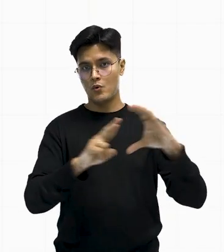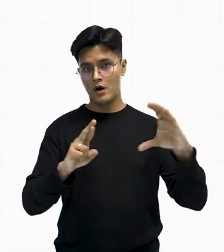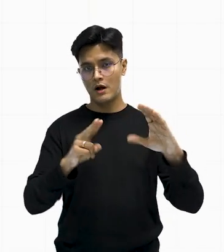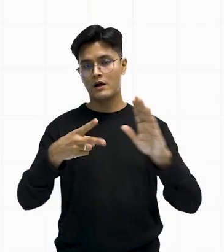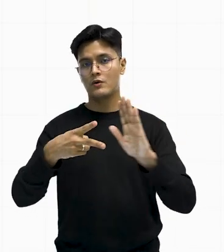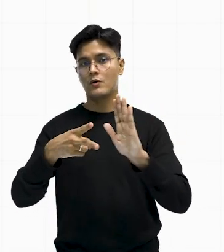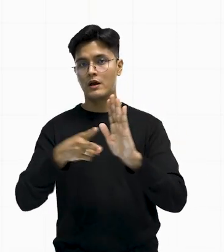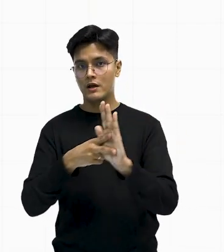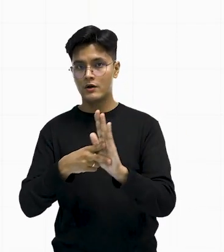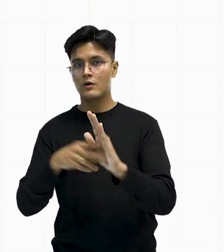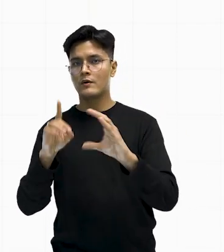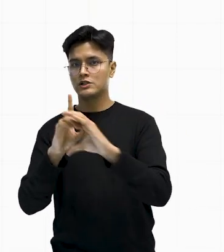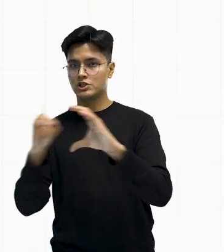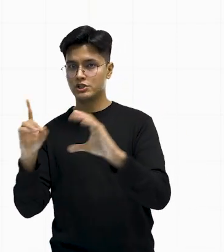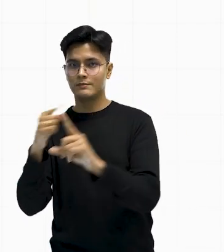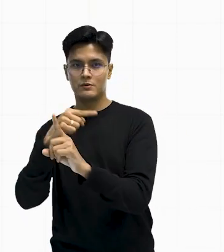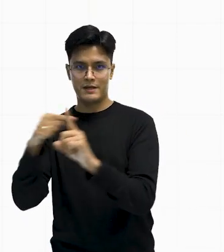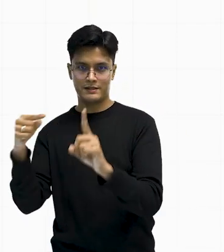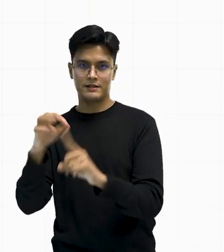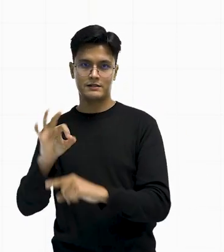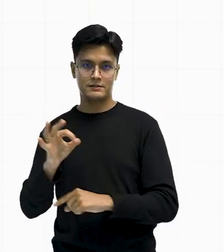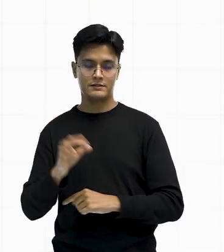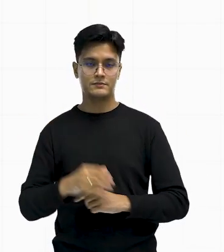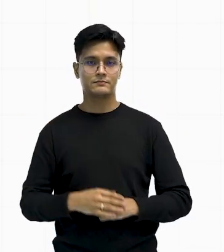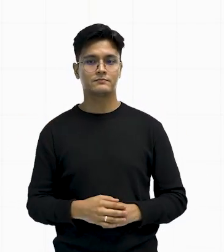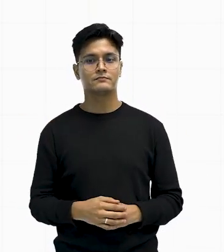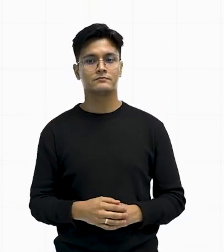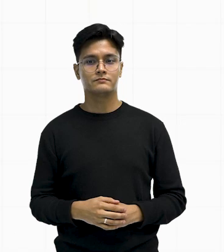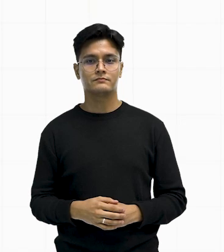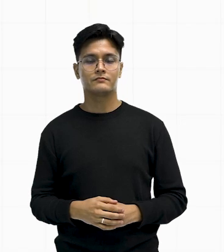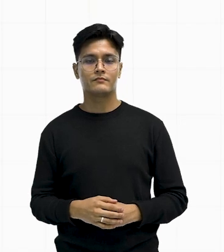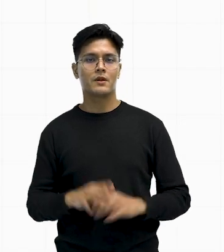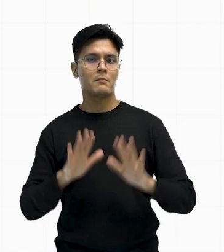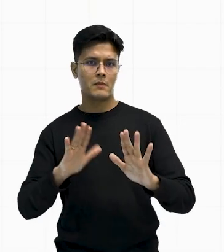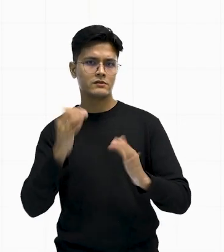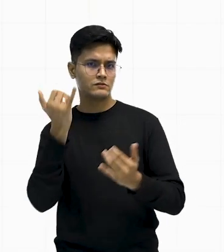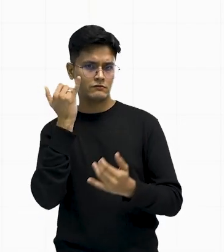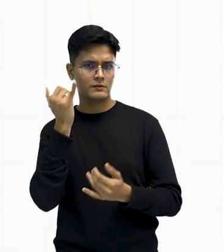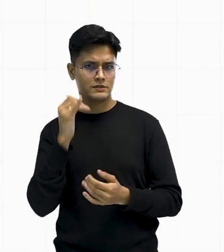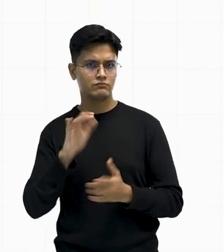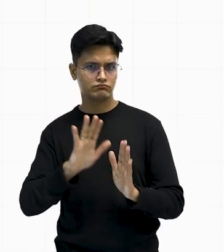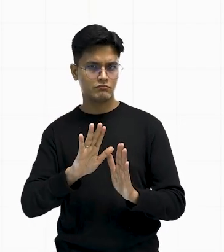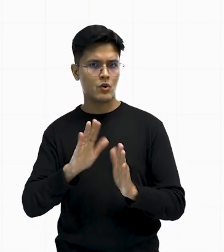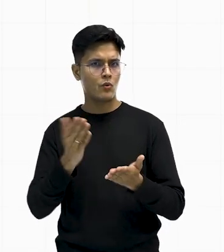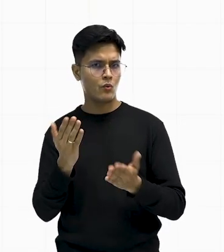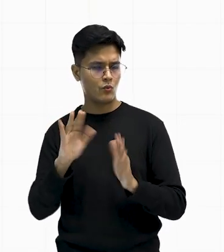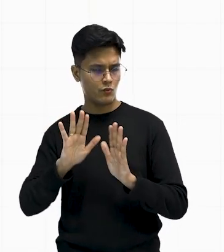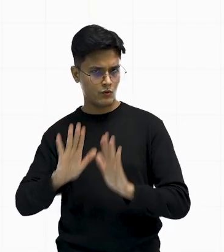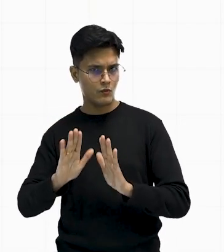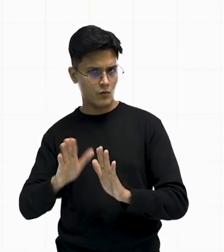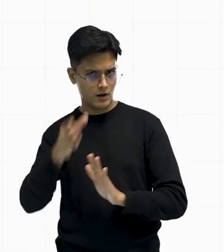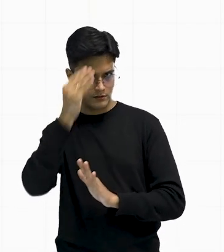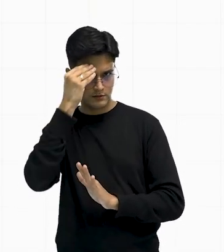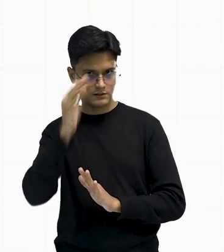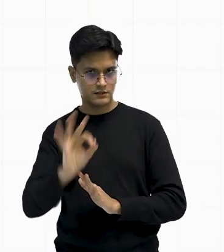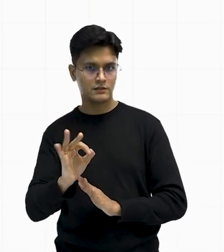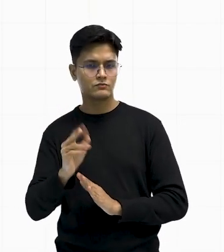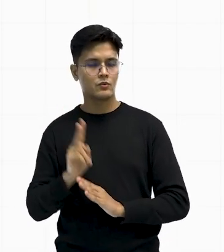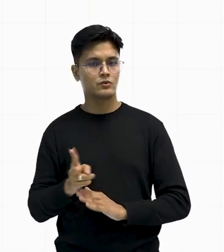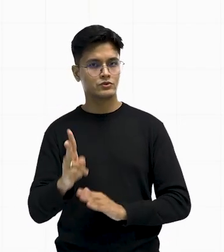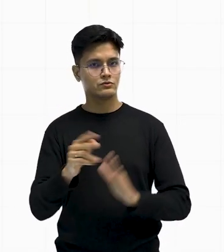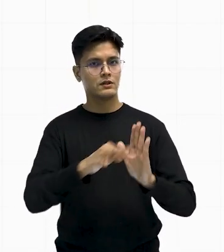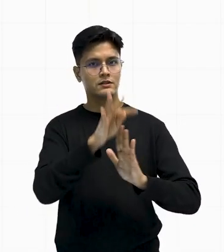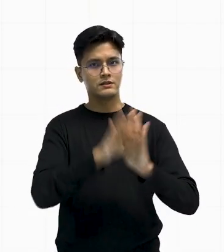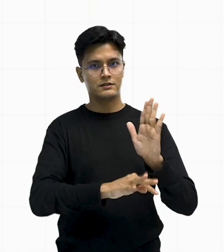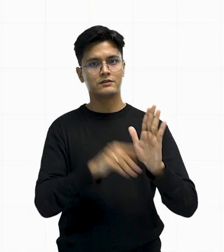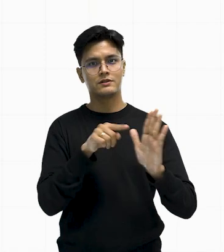do diâmetro, tá bom? Vamos deixar quieto por enquanto essa informação, por quê? Vamos só seguir a questão aqui, ó. Então,